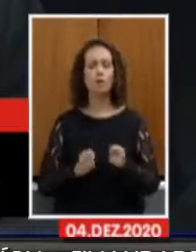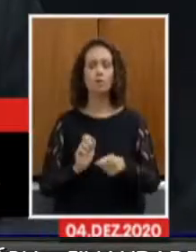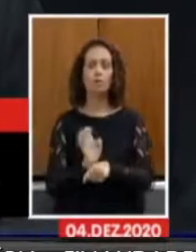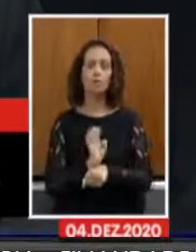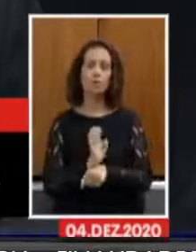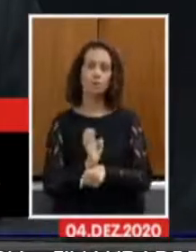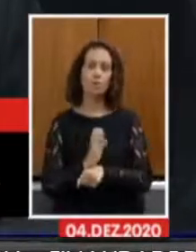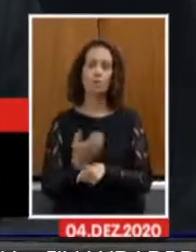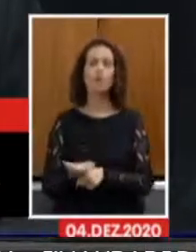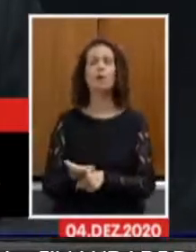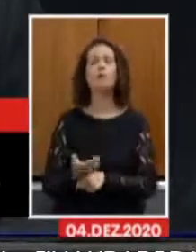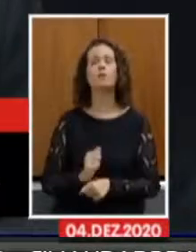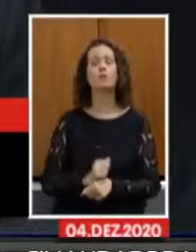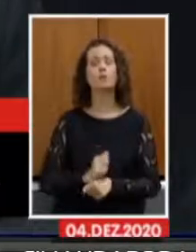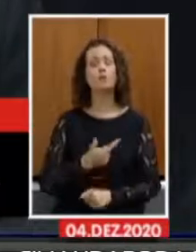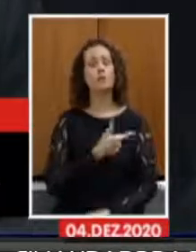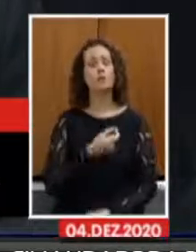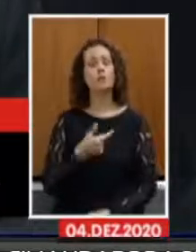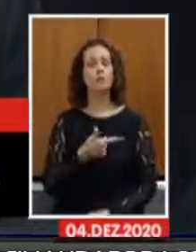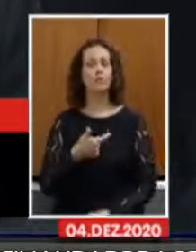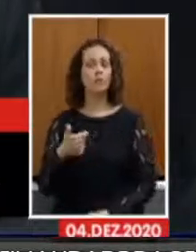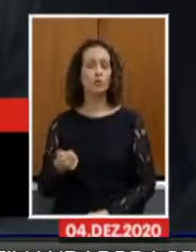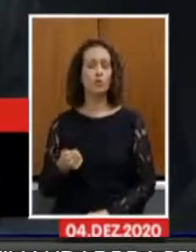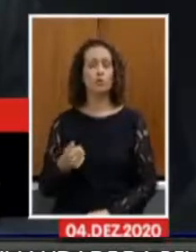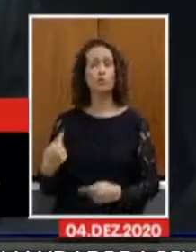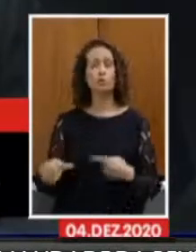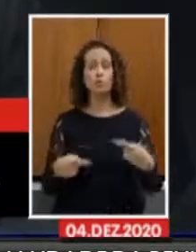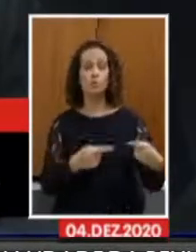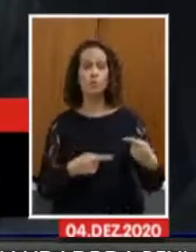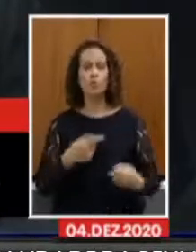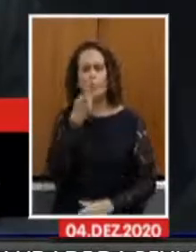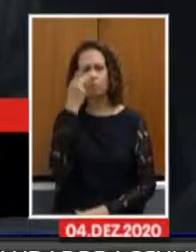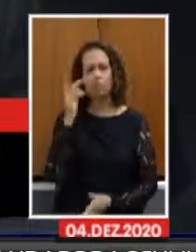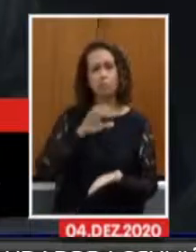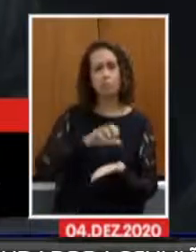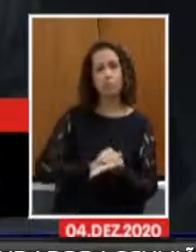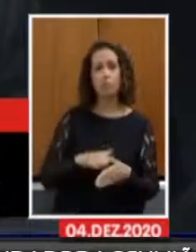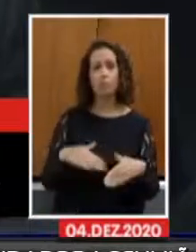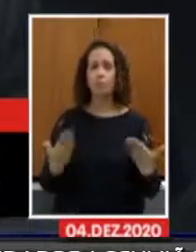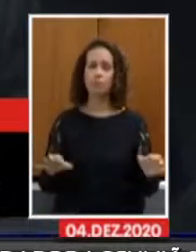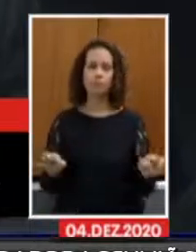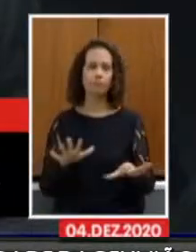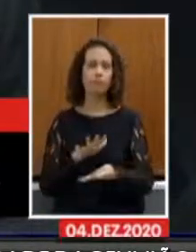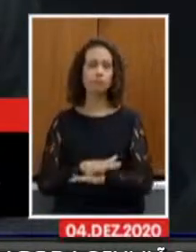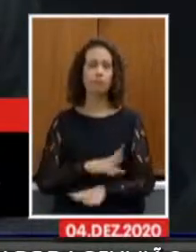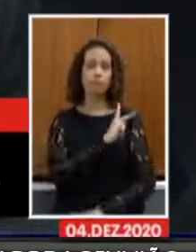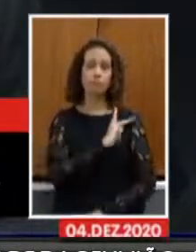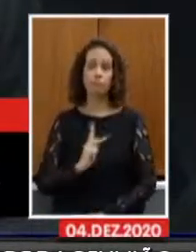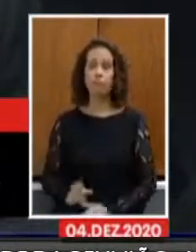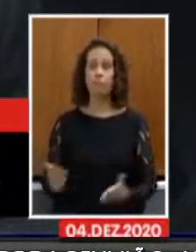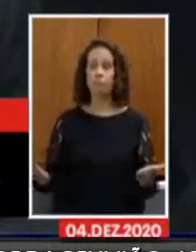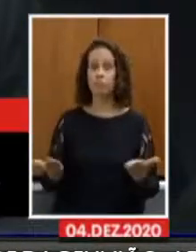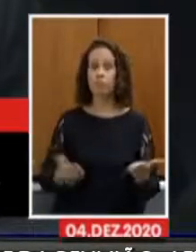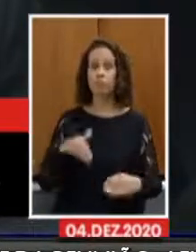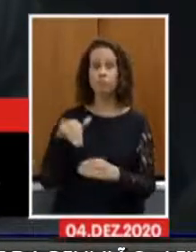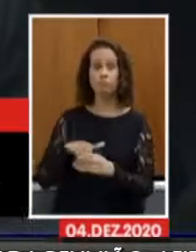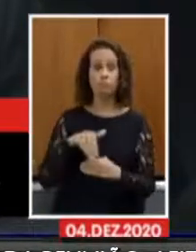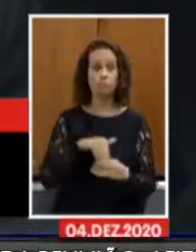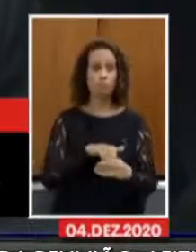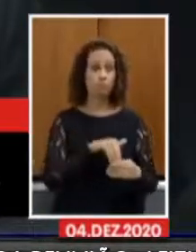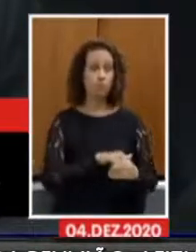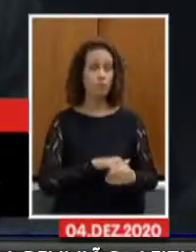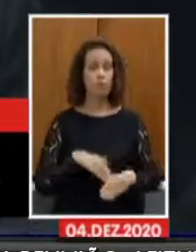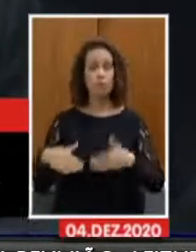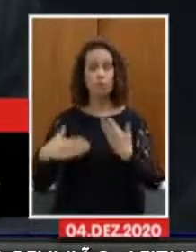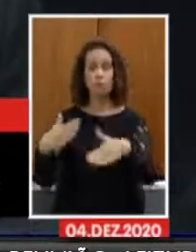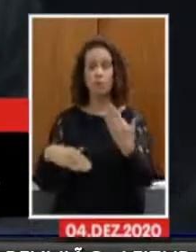exercício financeiro de 2021. Em discussão, parecer, não há oradores inscritos, encerra essa discussão. A presidência vai submeter a matéria à votação pelo